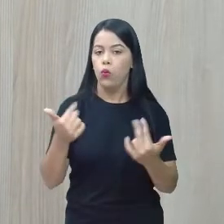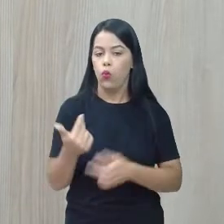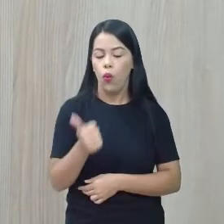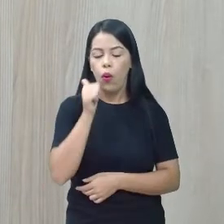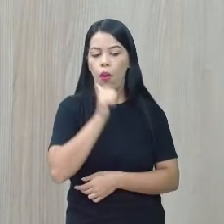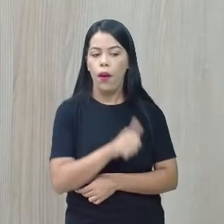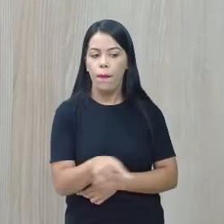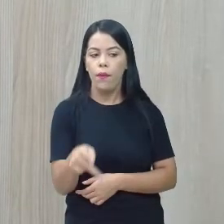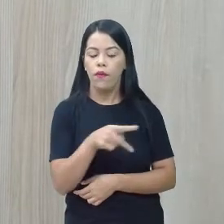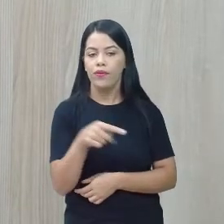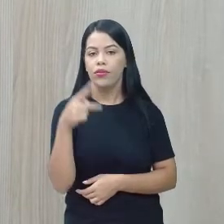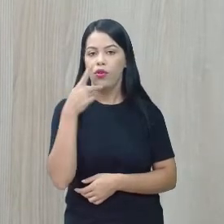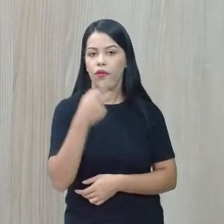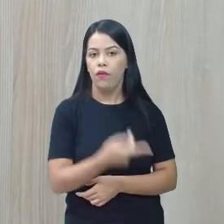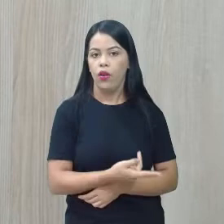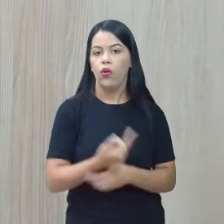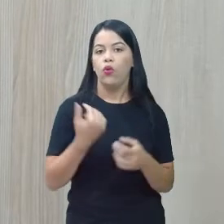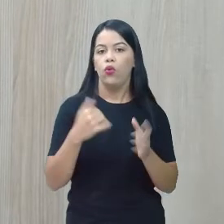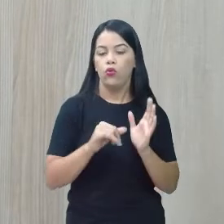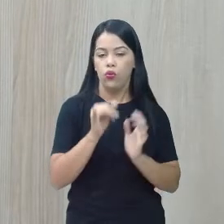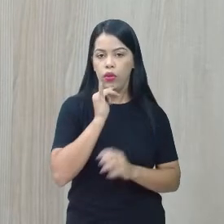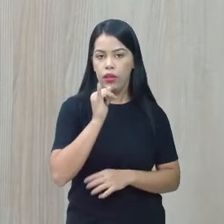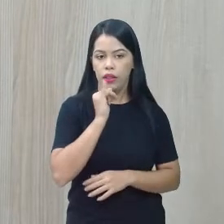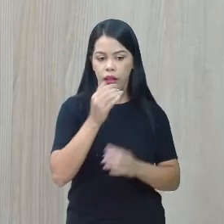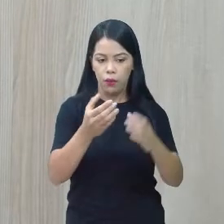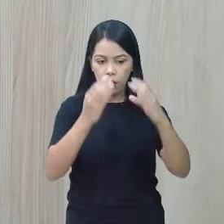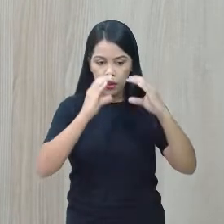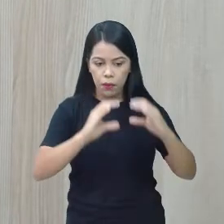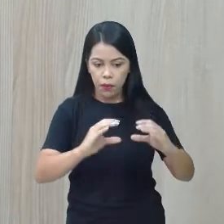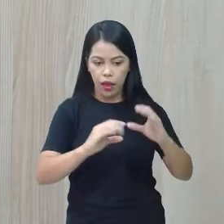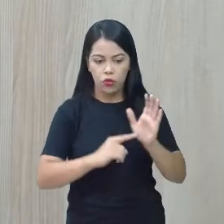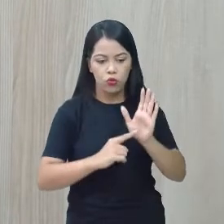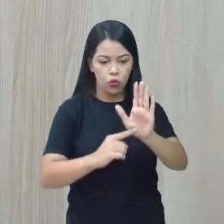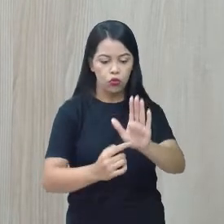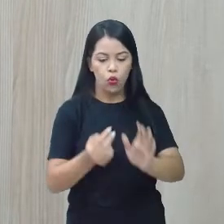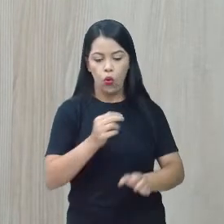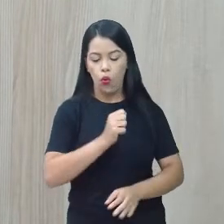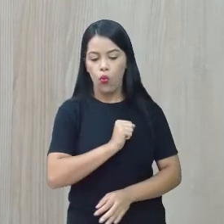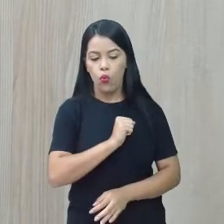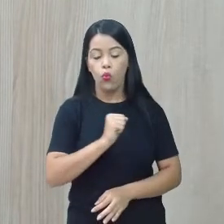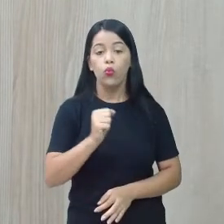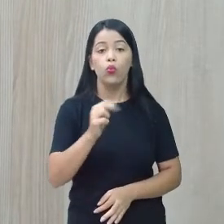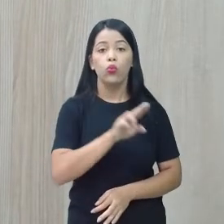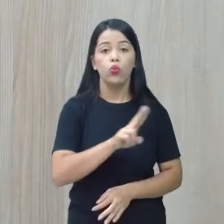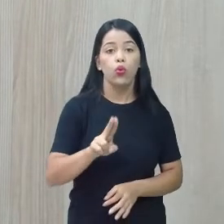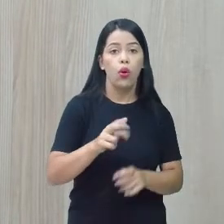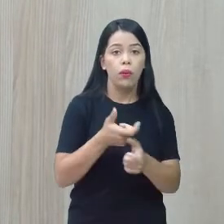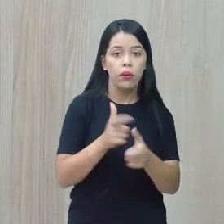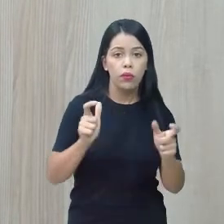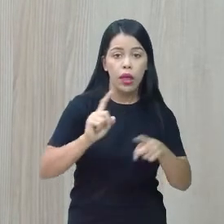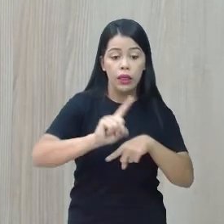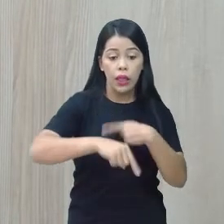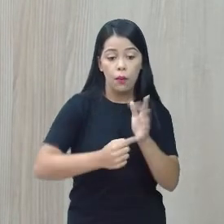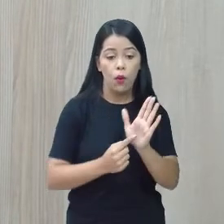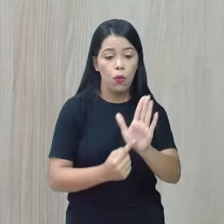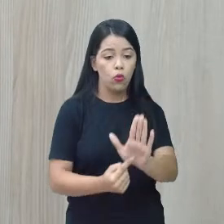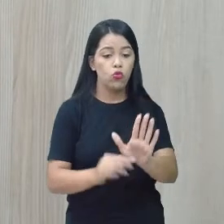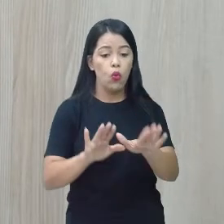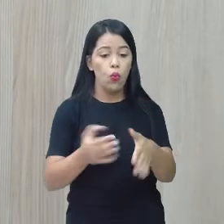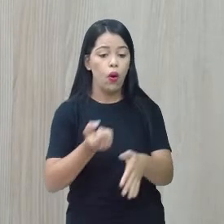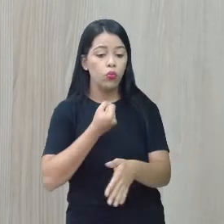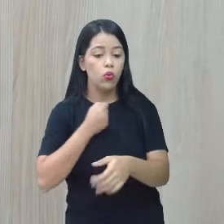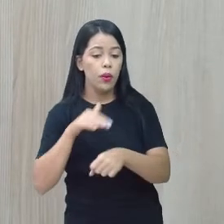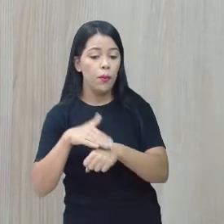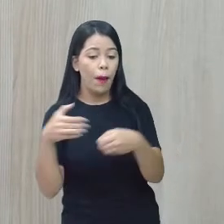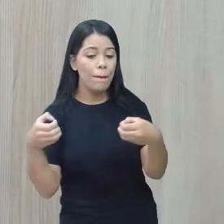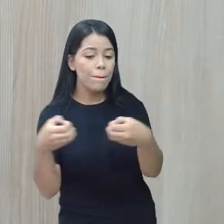exemplo embaixo, ela colocou um nome bem grande, certo? Depois ela colocou a aproximação, e aí ela colocou lá os